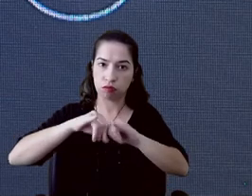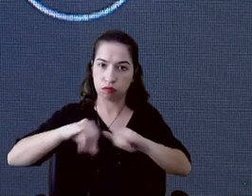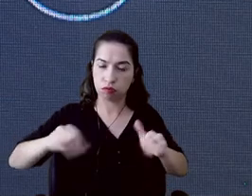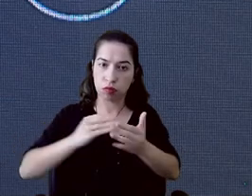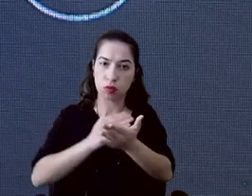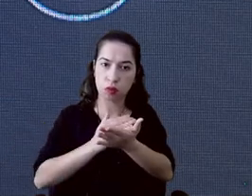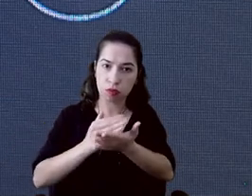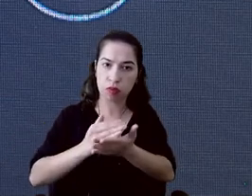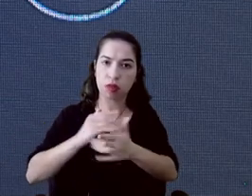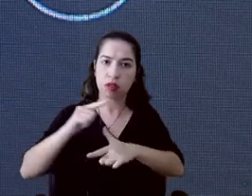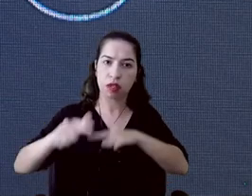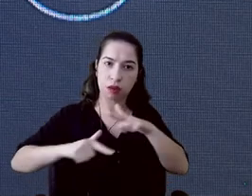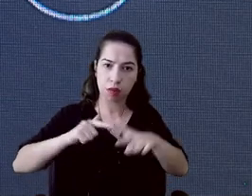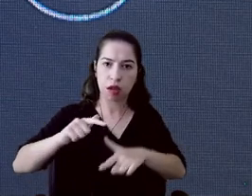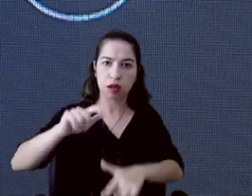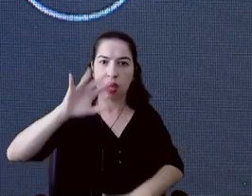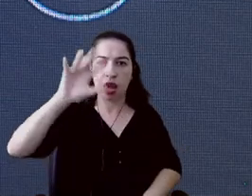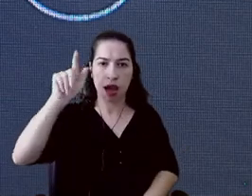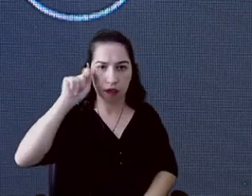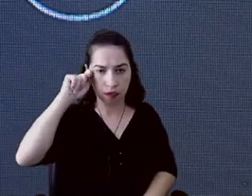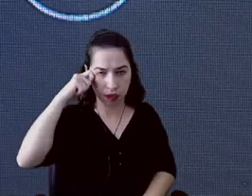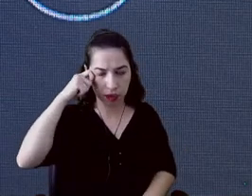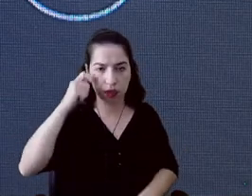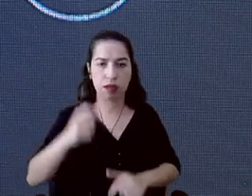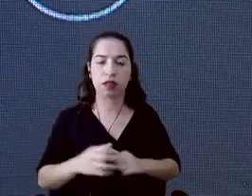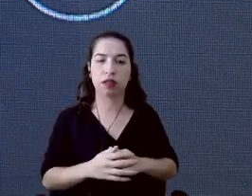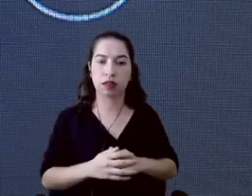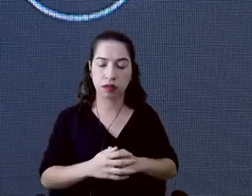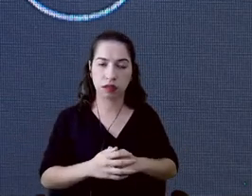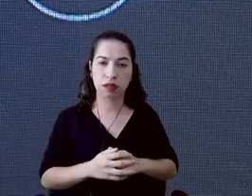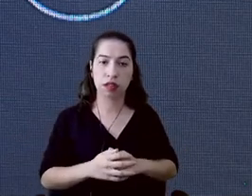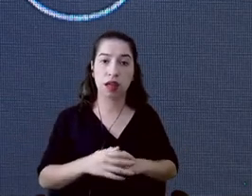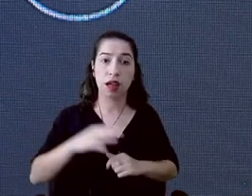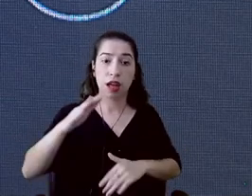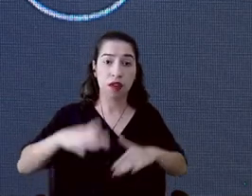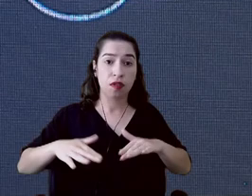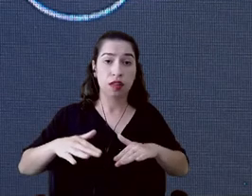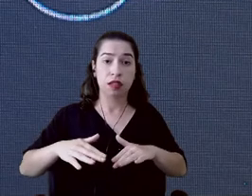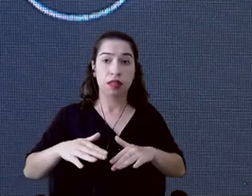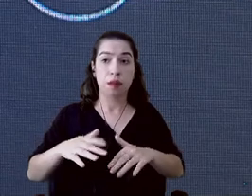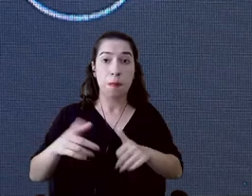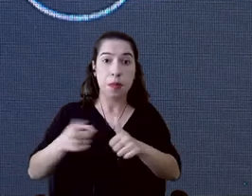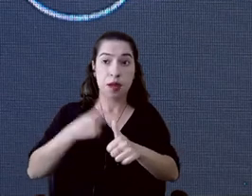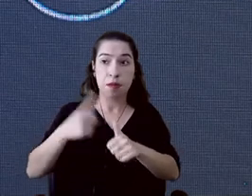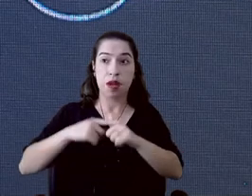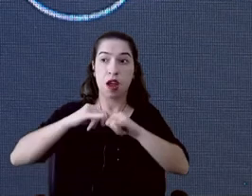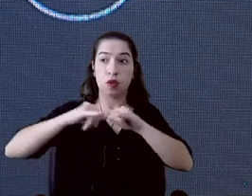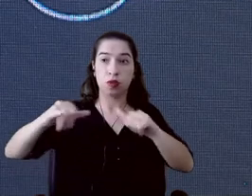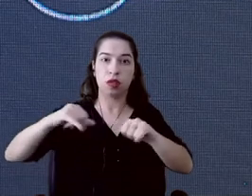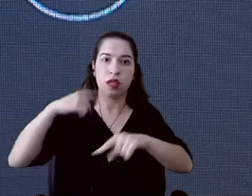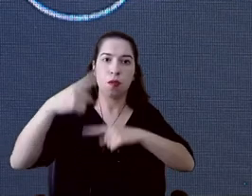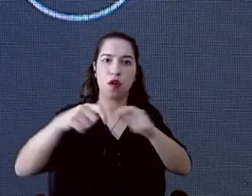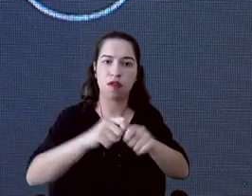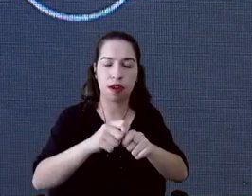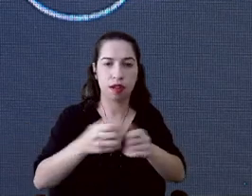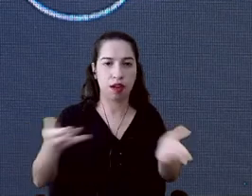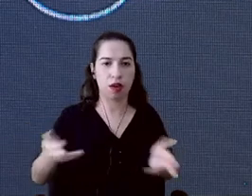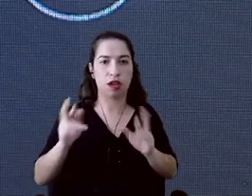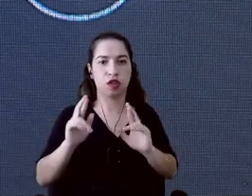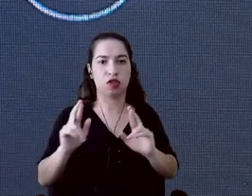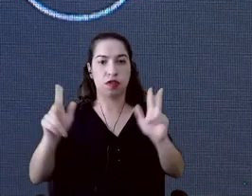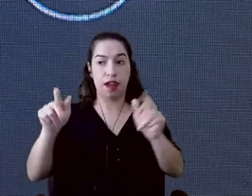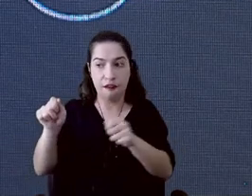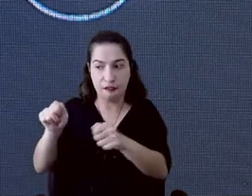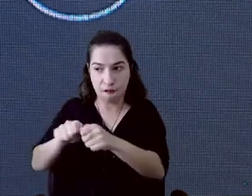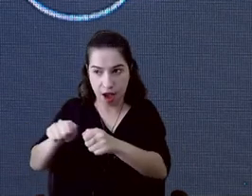África então a gente já a gente às vezes anuncia as coisas antes de fazer né dessa vez a gente fez diferença então anunciou já fazendo